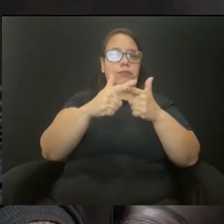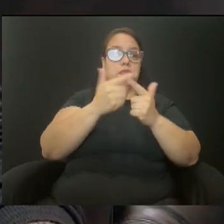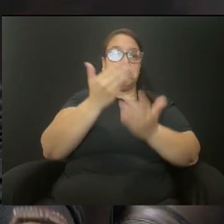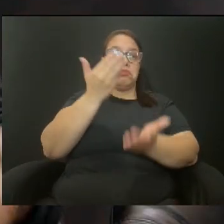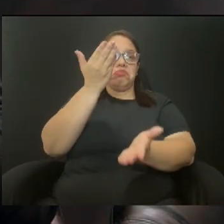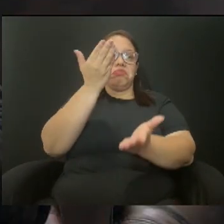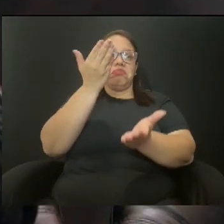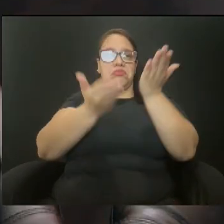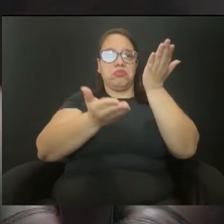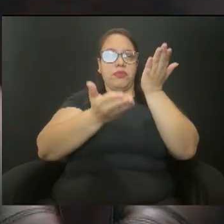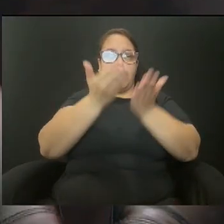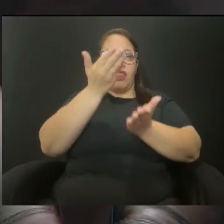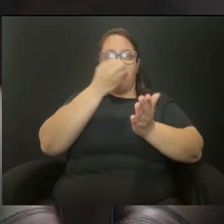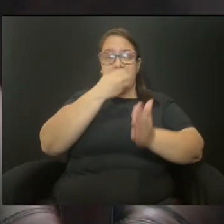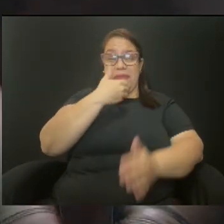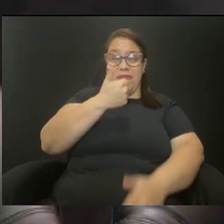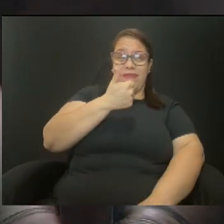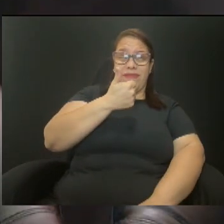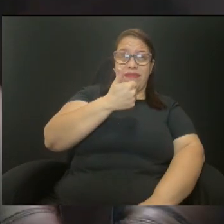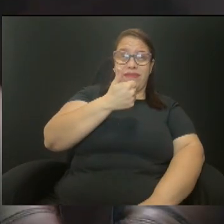a pena ter essa liberdade